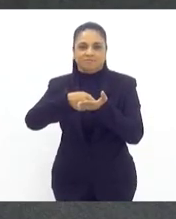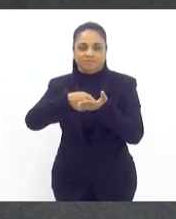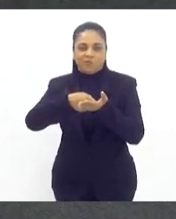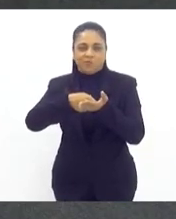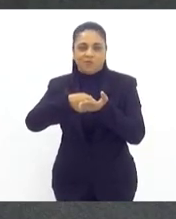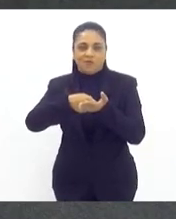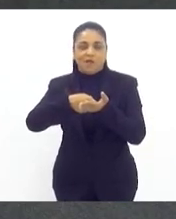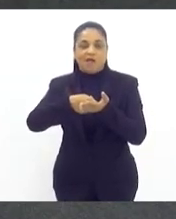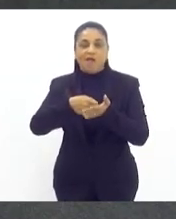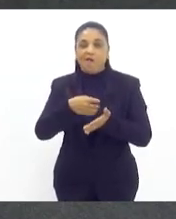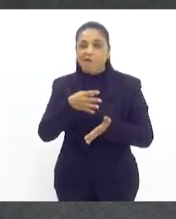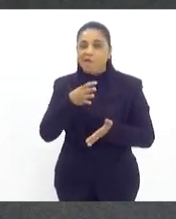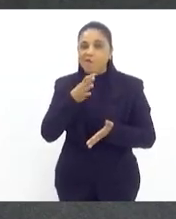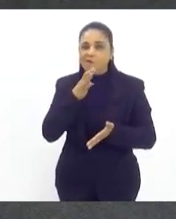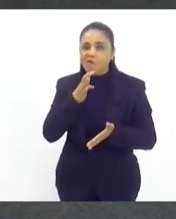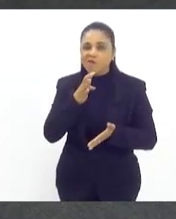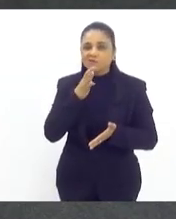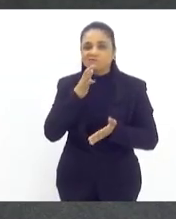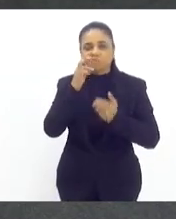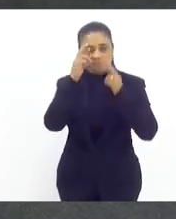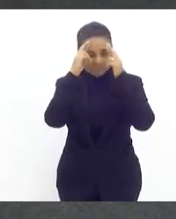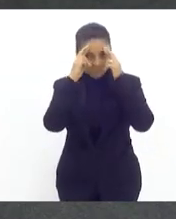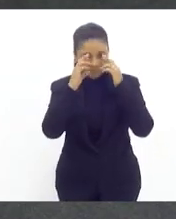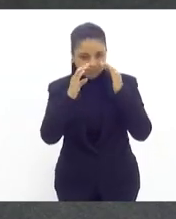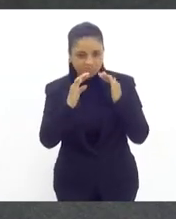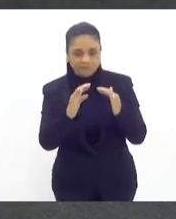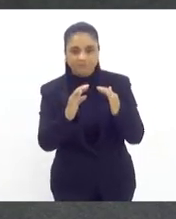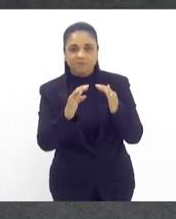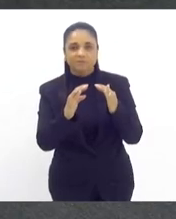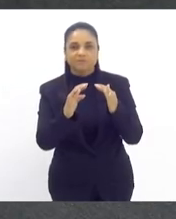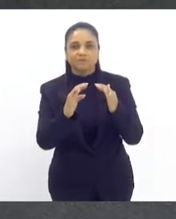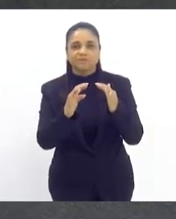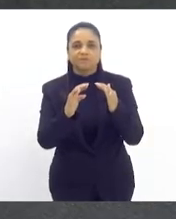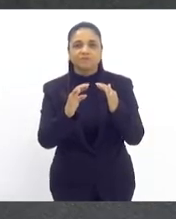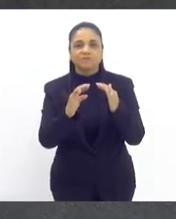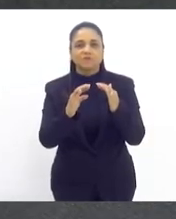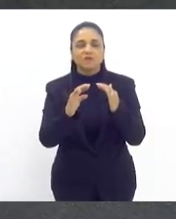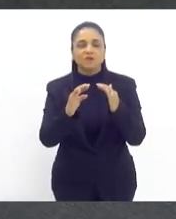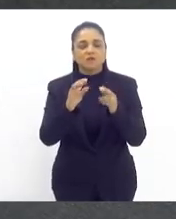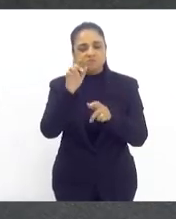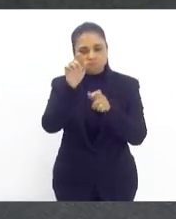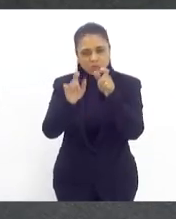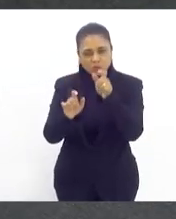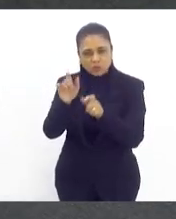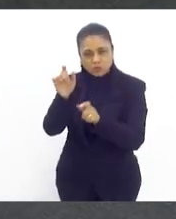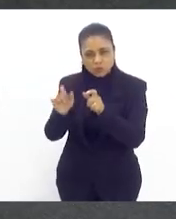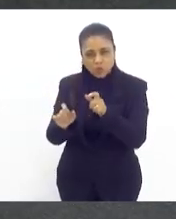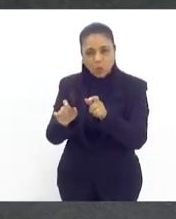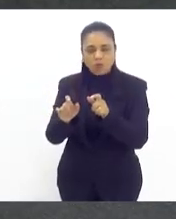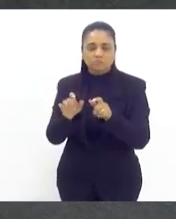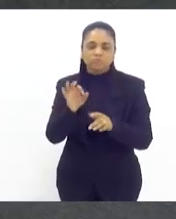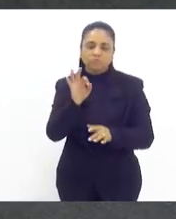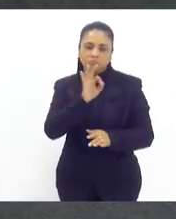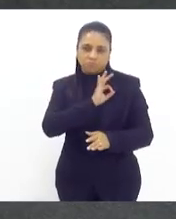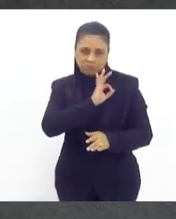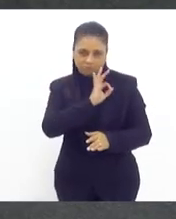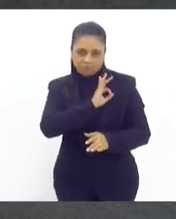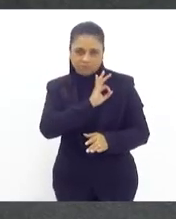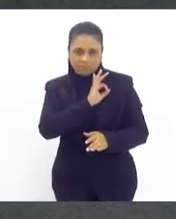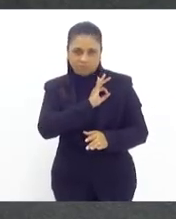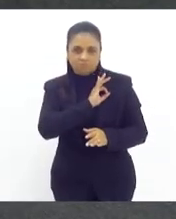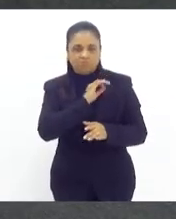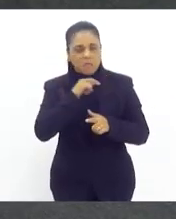tudo reconhecimento e Respeito aqueles que durante muito tempo deram a vida pela Polícia